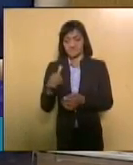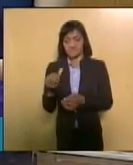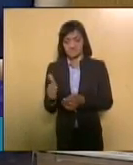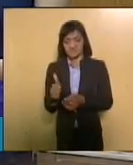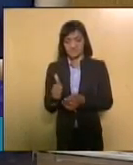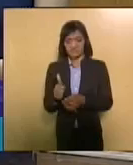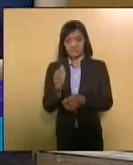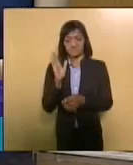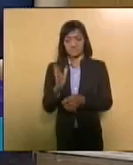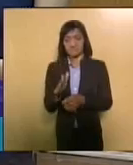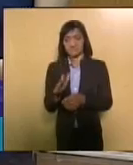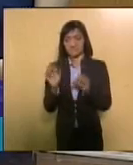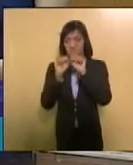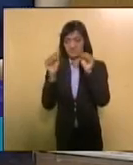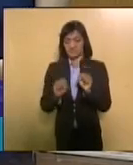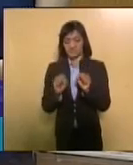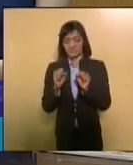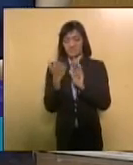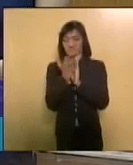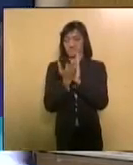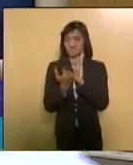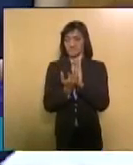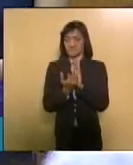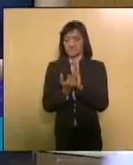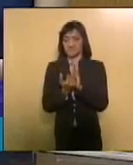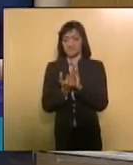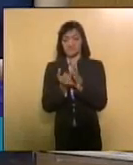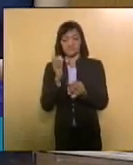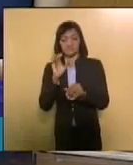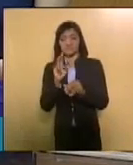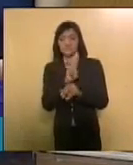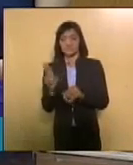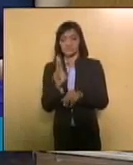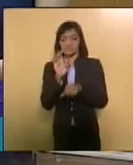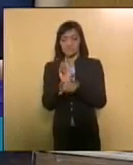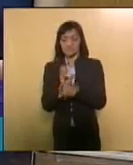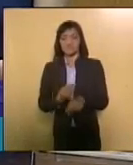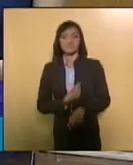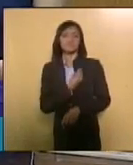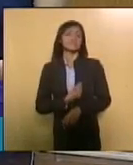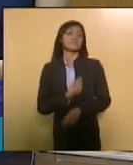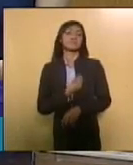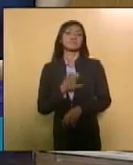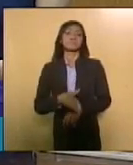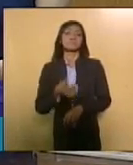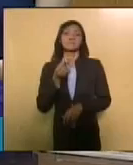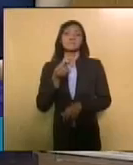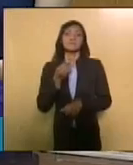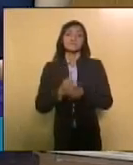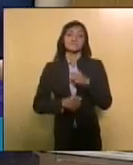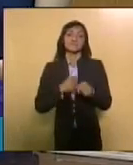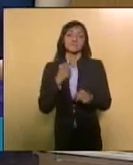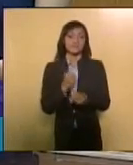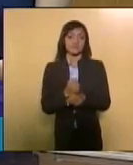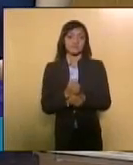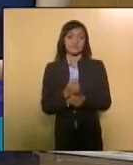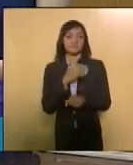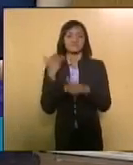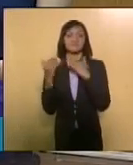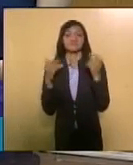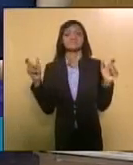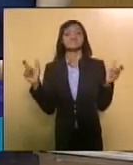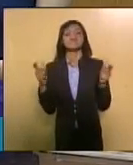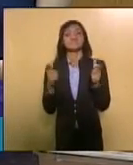implantado o programa estado presente e a partir daí durante se anos consecutivos houve uma queda da taxa de homicídio no